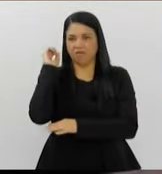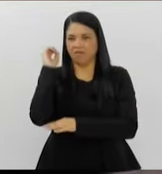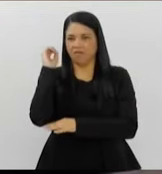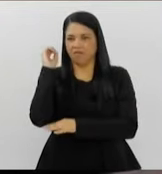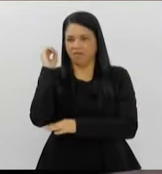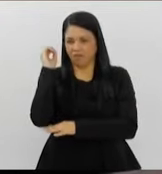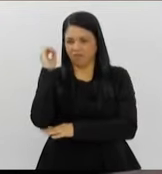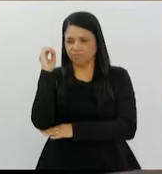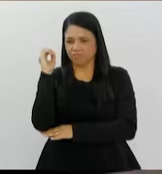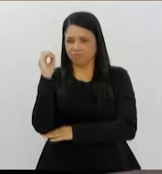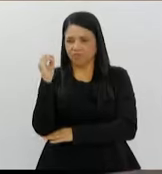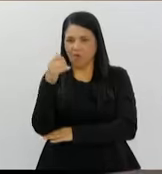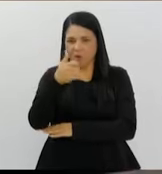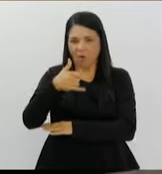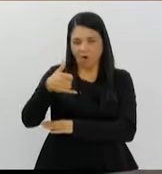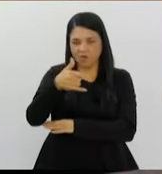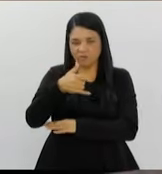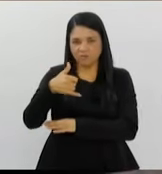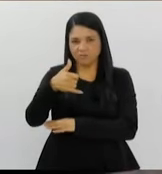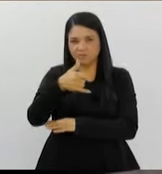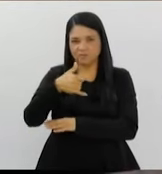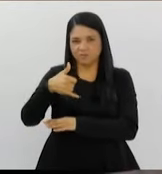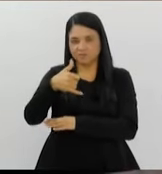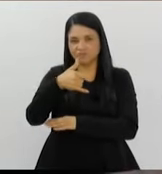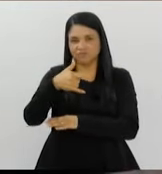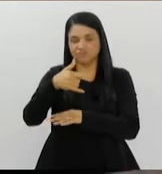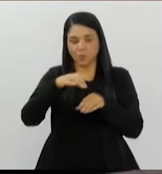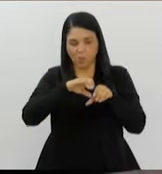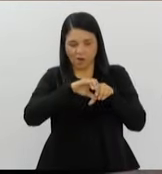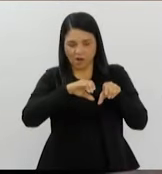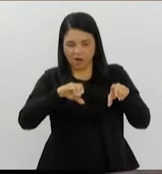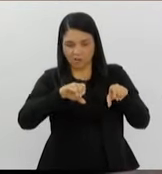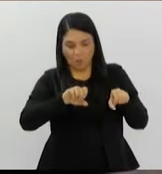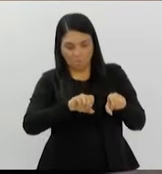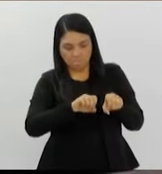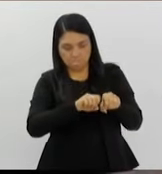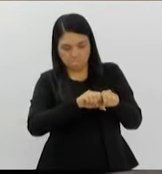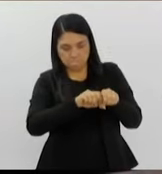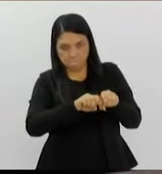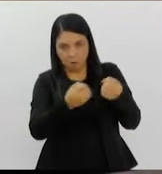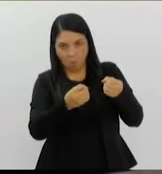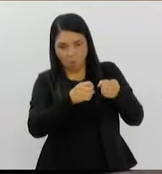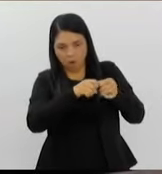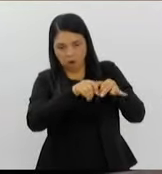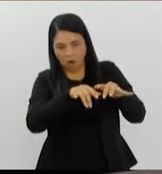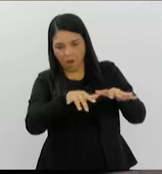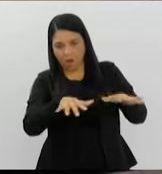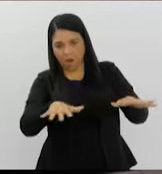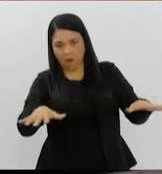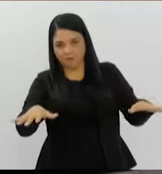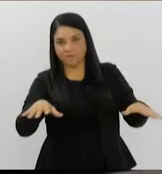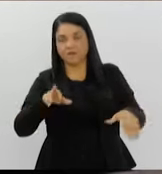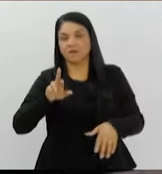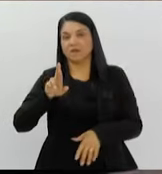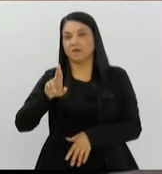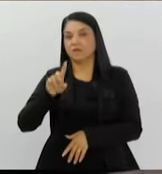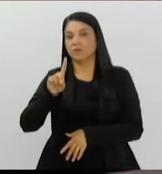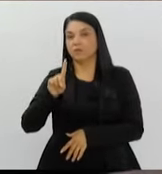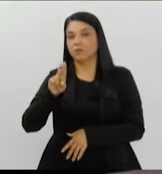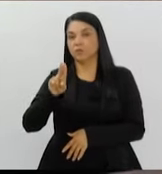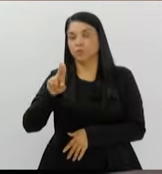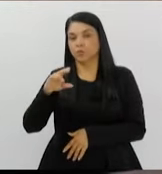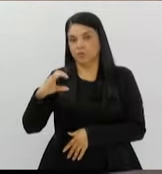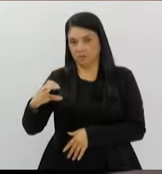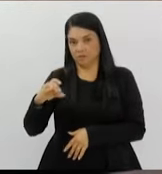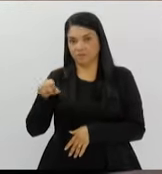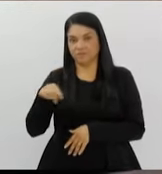óleo decorrente do rompimento de um cano da Reduc, que vazou cerca de